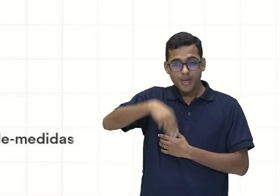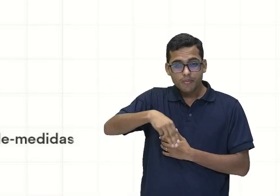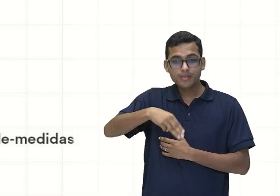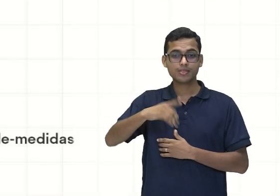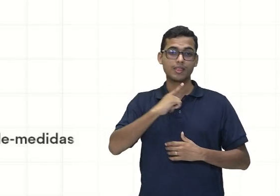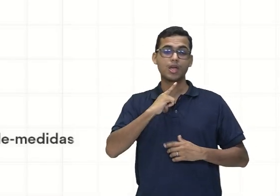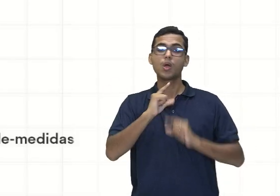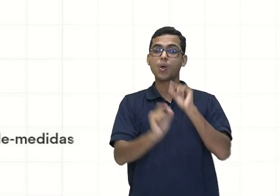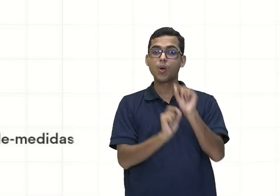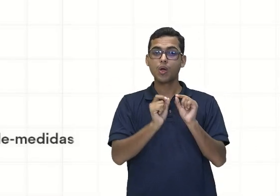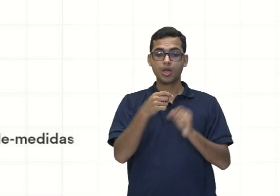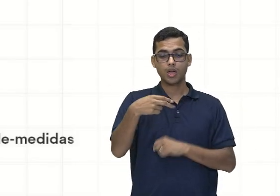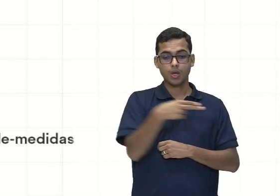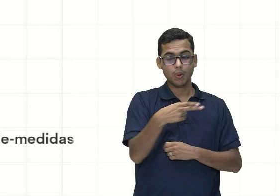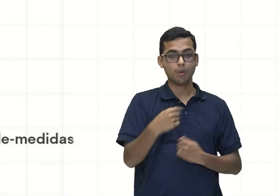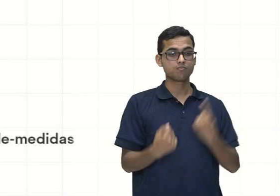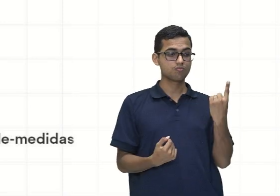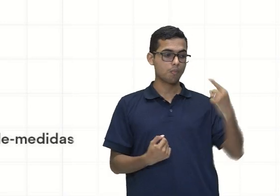quê? 1 metro.